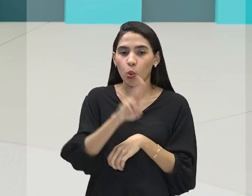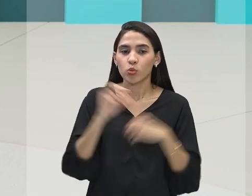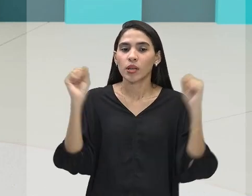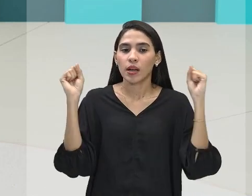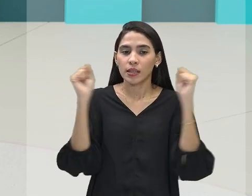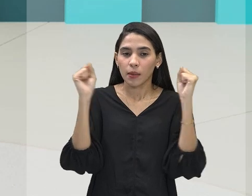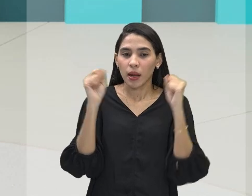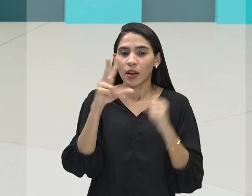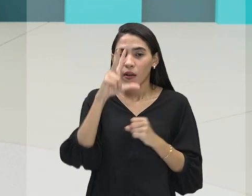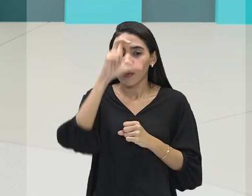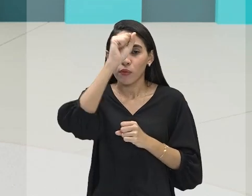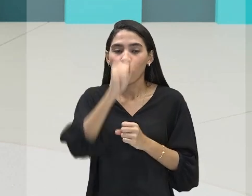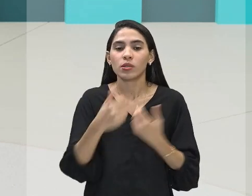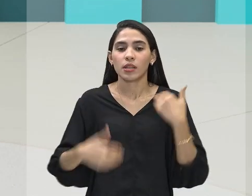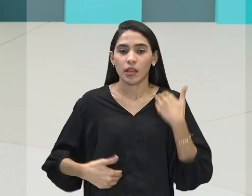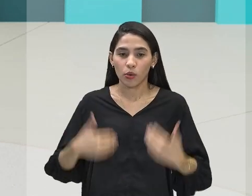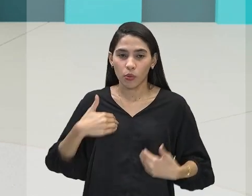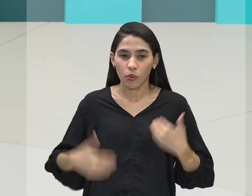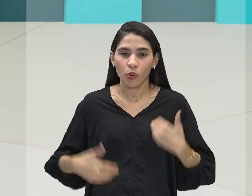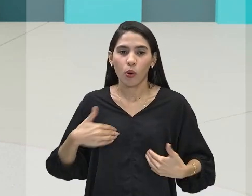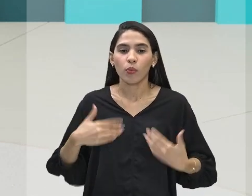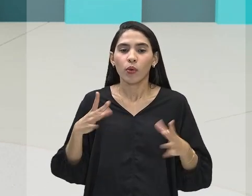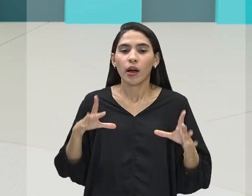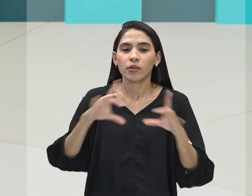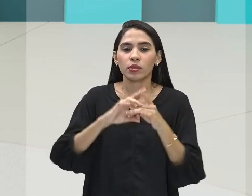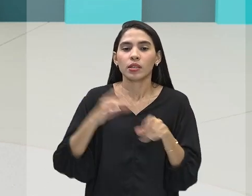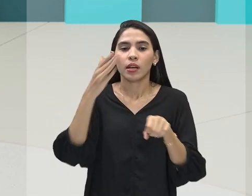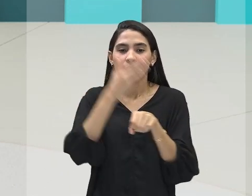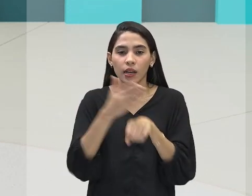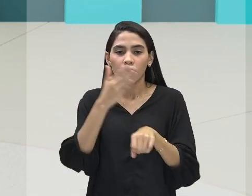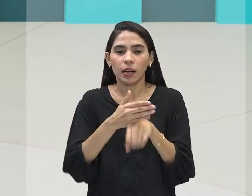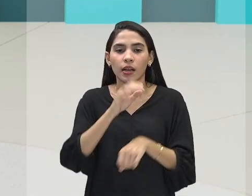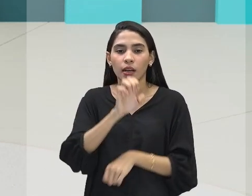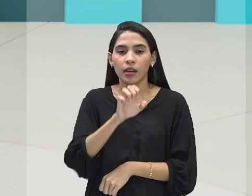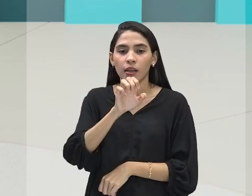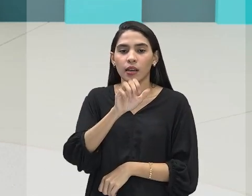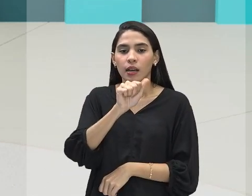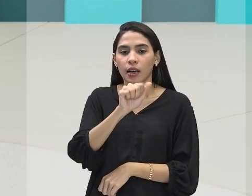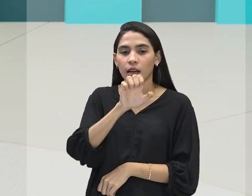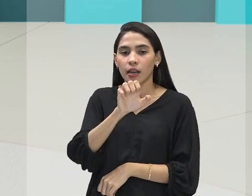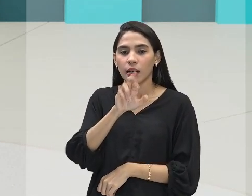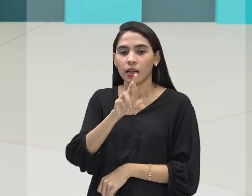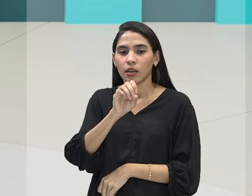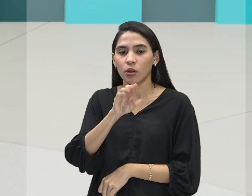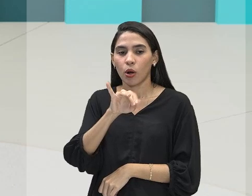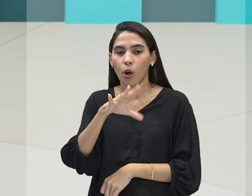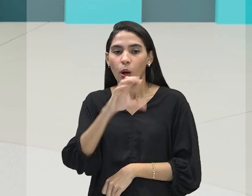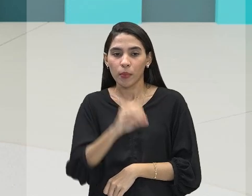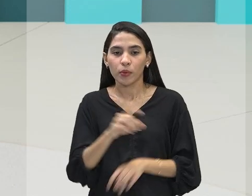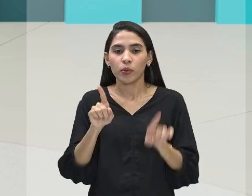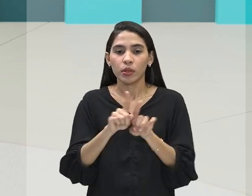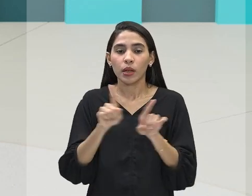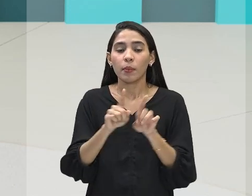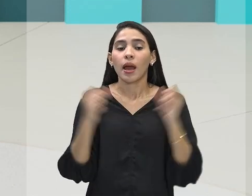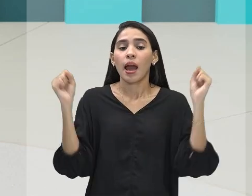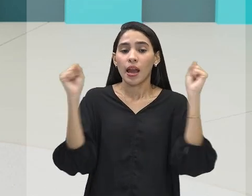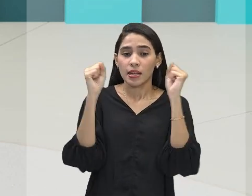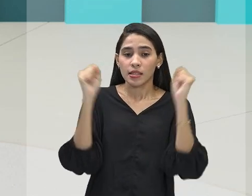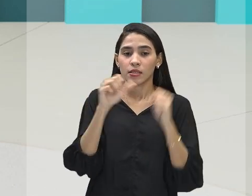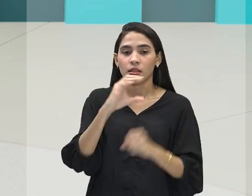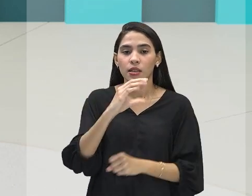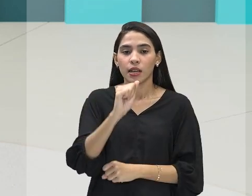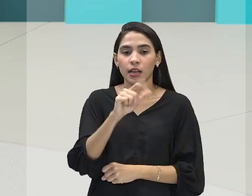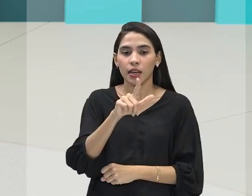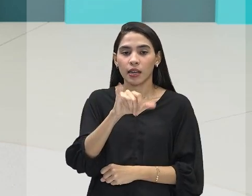né, força e condicionamento físico associado aí a exercícios aeróbicos com os exercícios calistênicos, tá bom? Vai